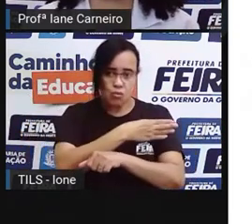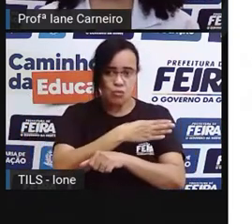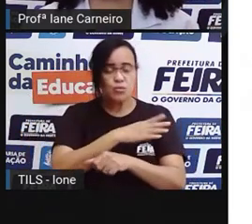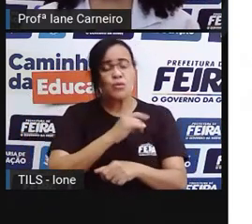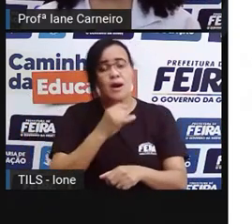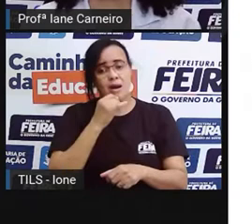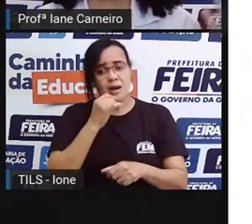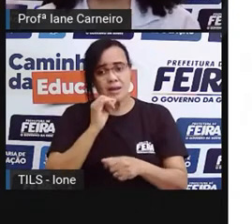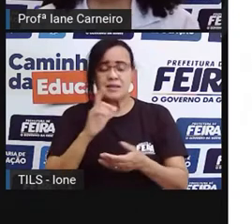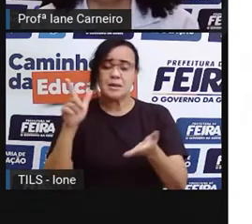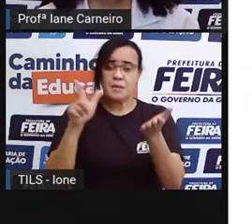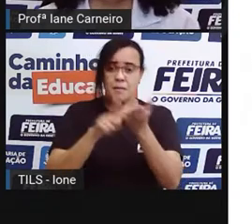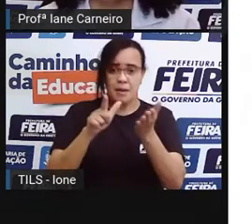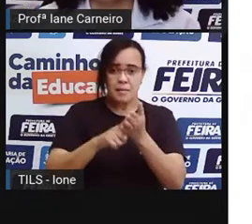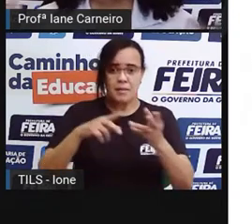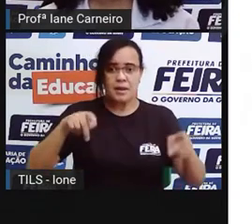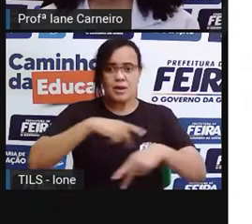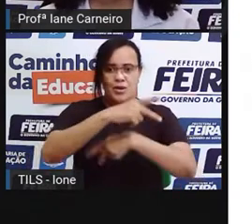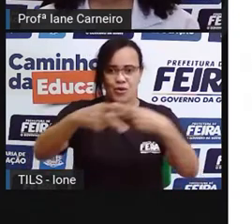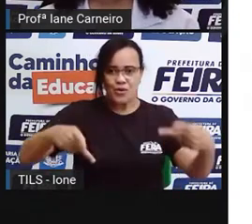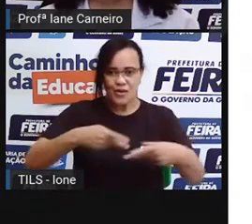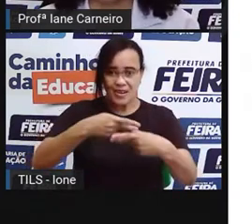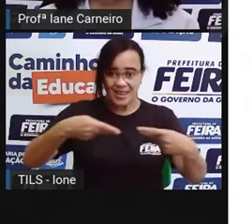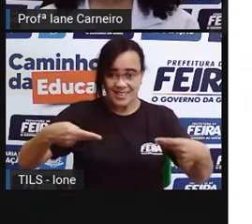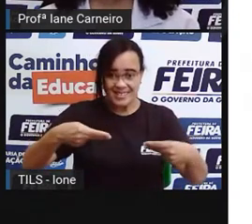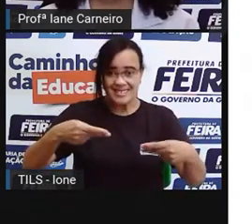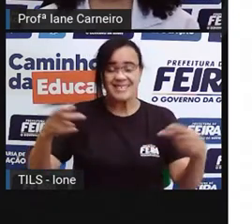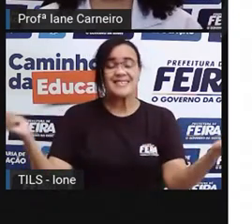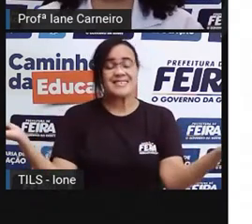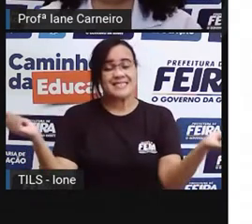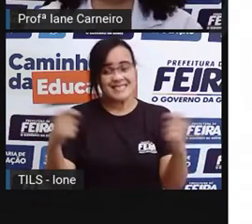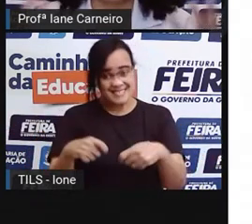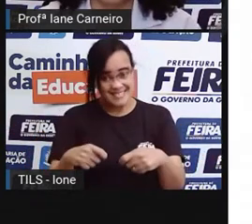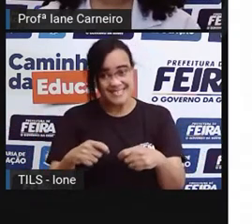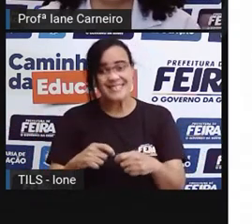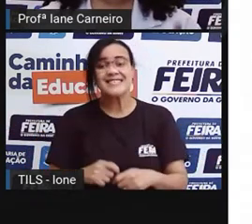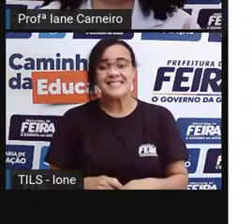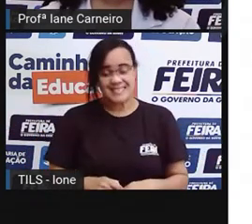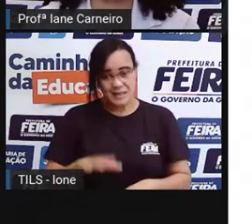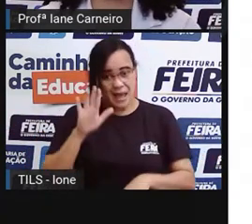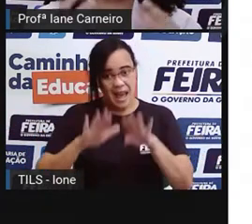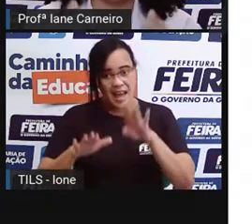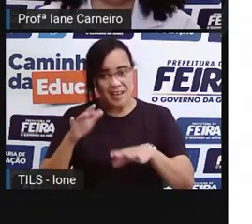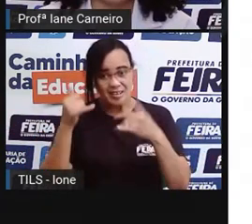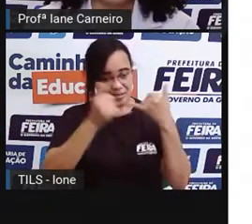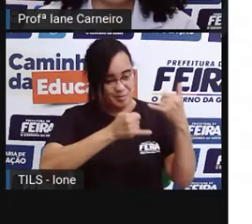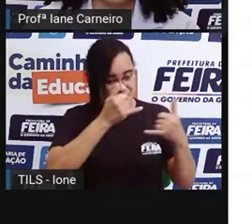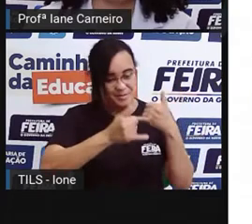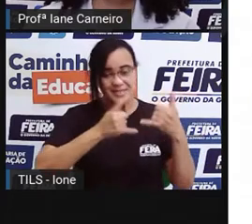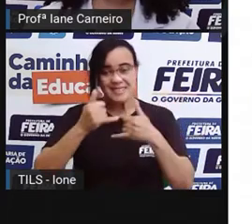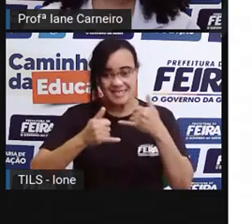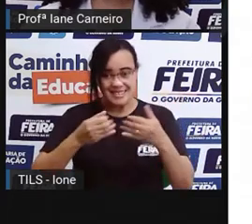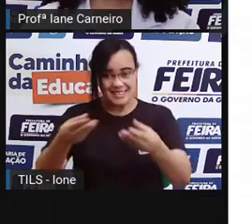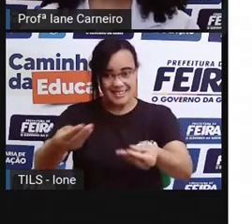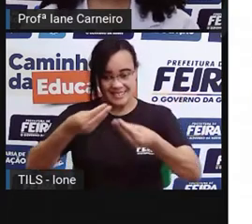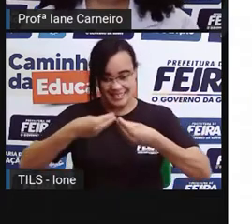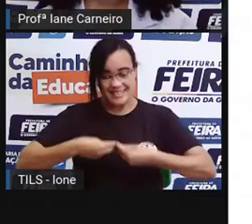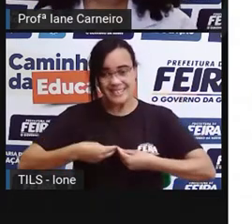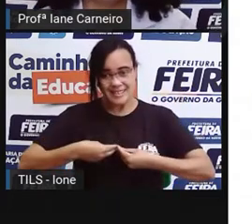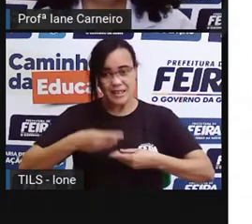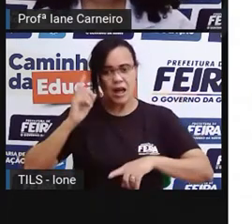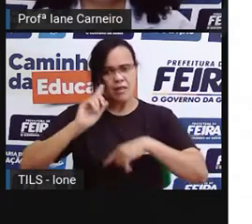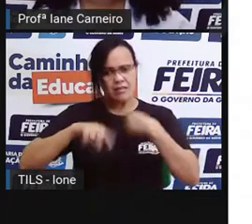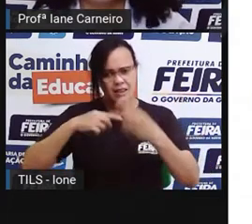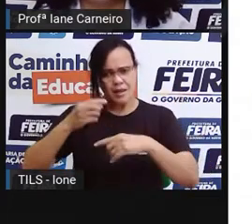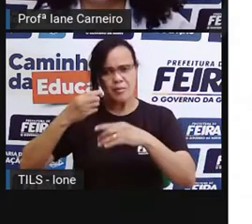Então você ganhou de presente aí algum brinquedo, e aquela embalagem, aquele papel você pode reciclar.